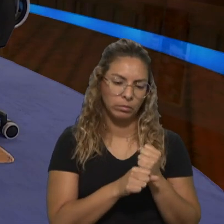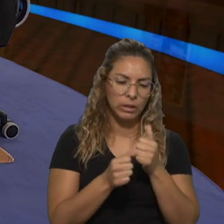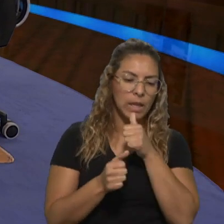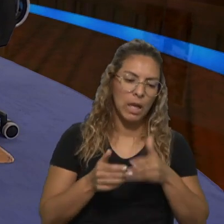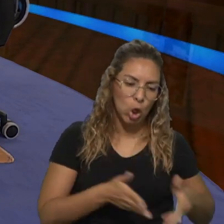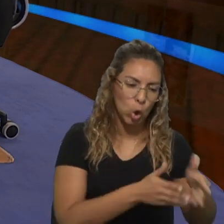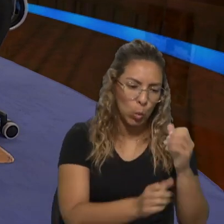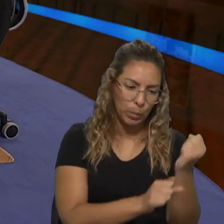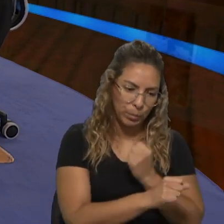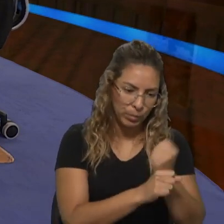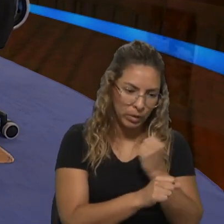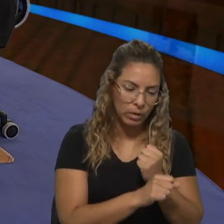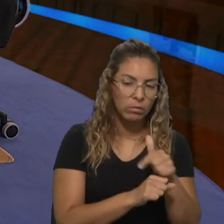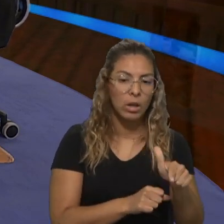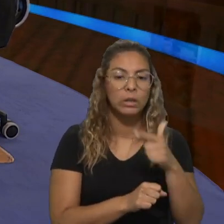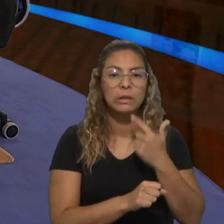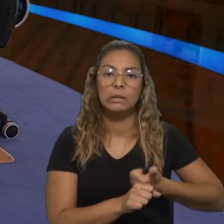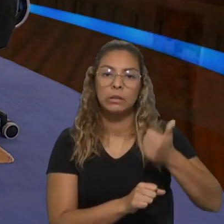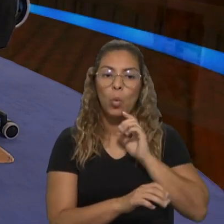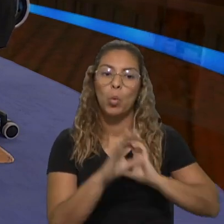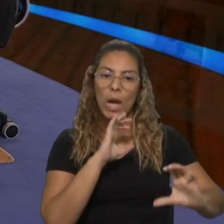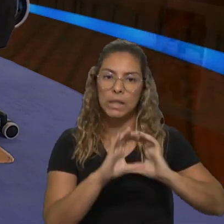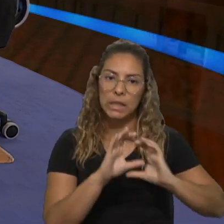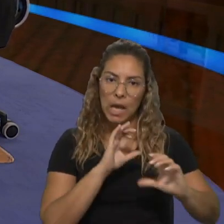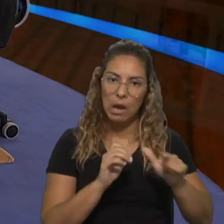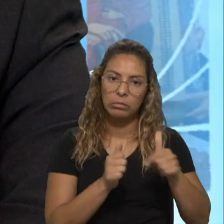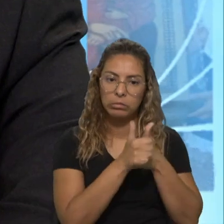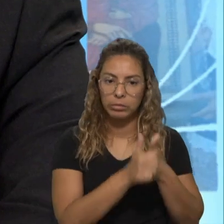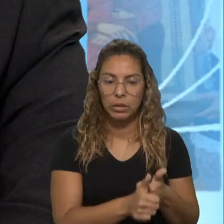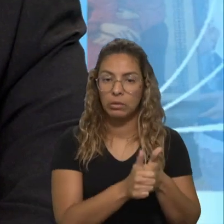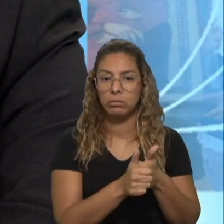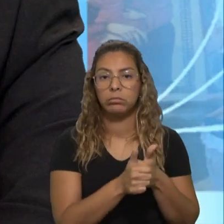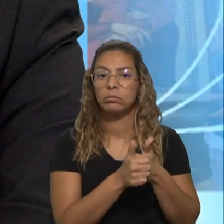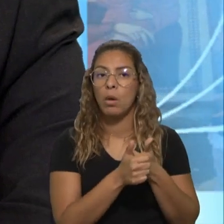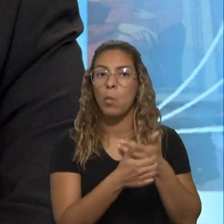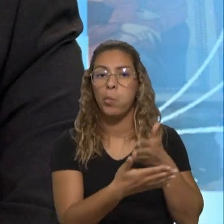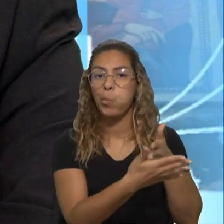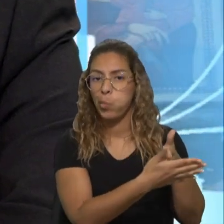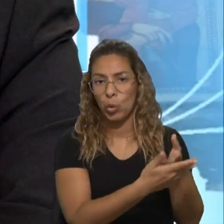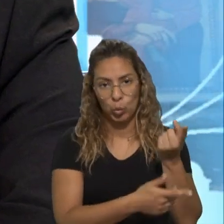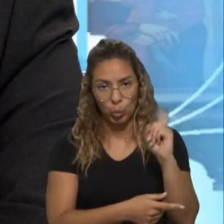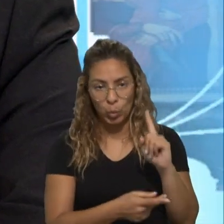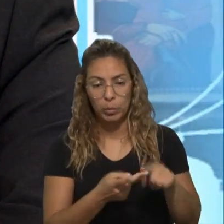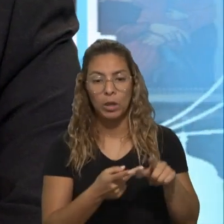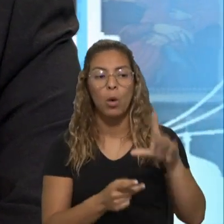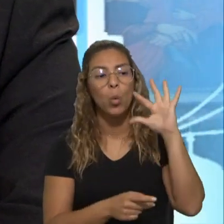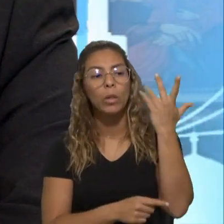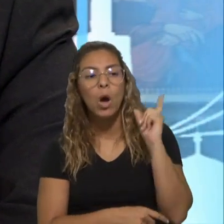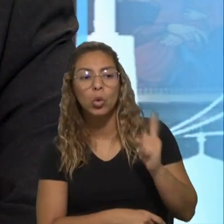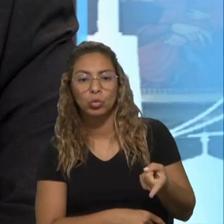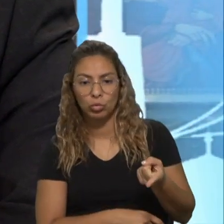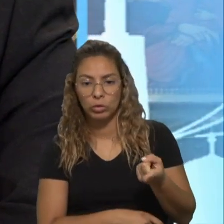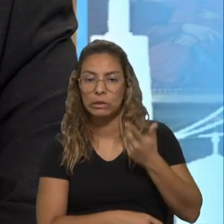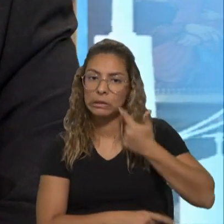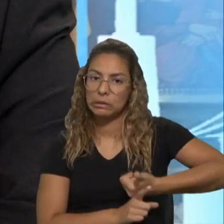do rio. O rio era fonte de comunicação, não era barreira. E o que vai acontecendo fundamentalmente é